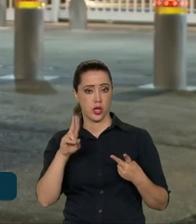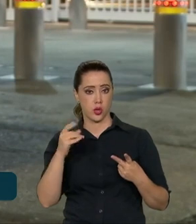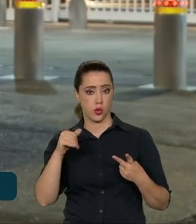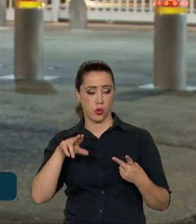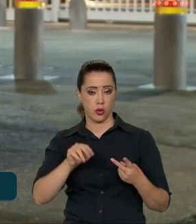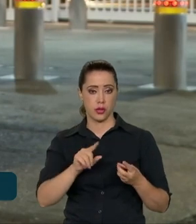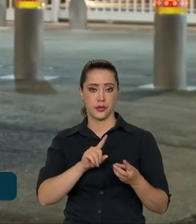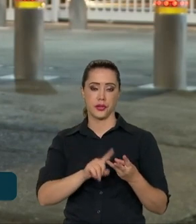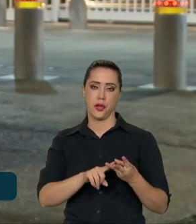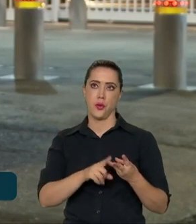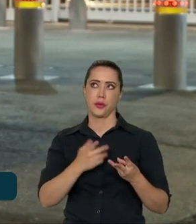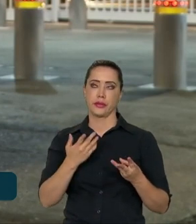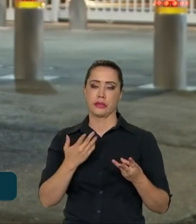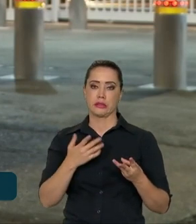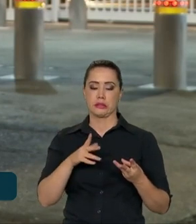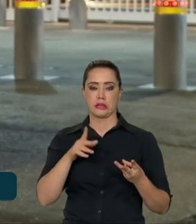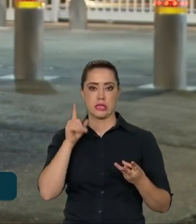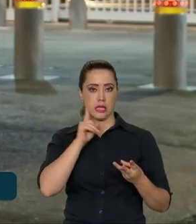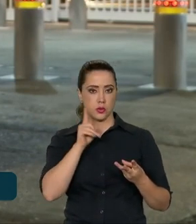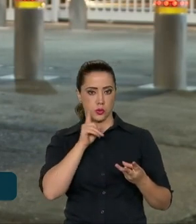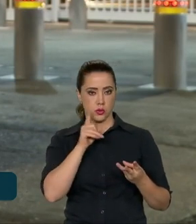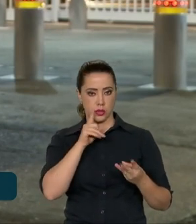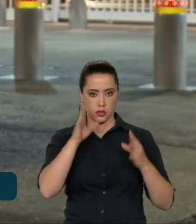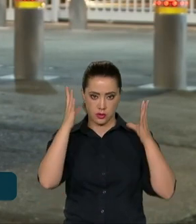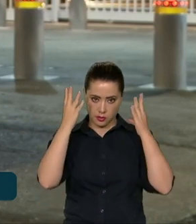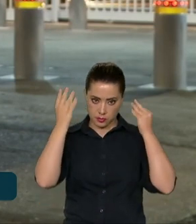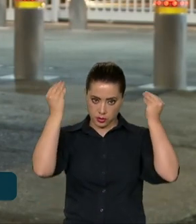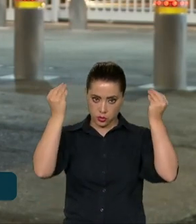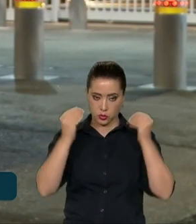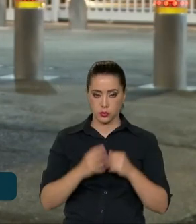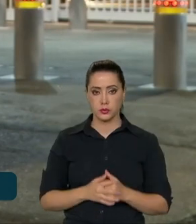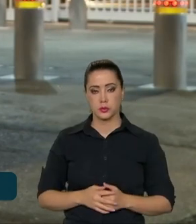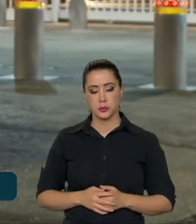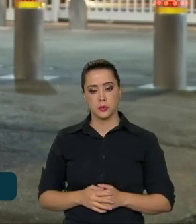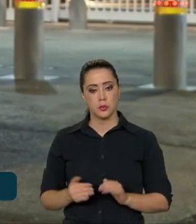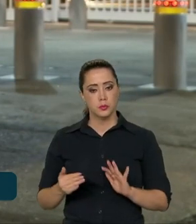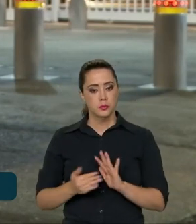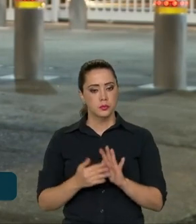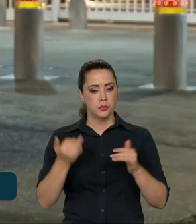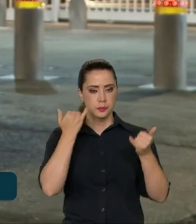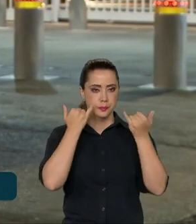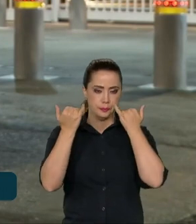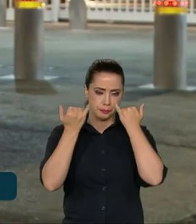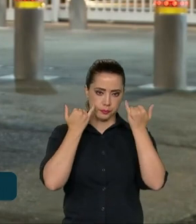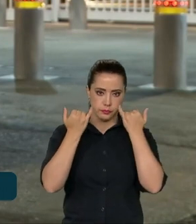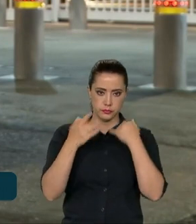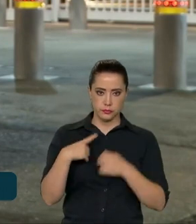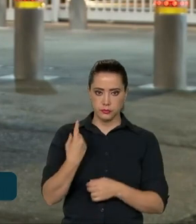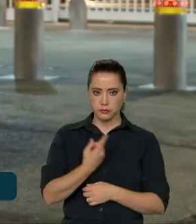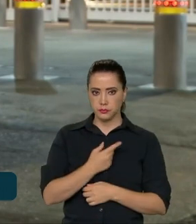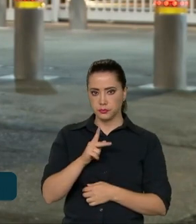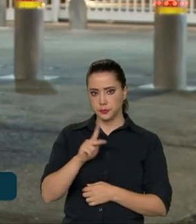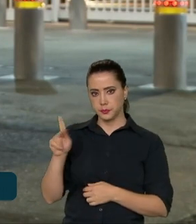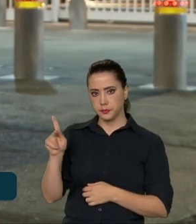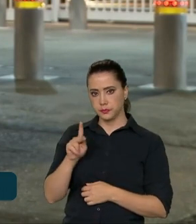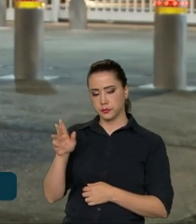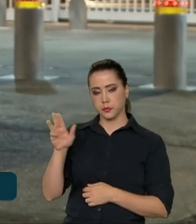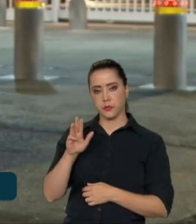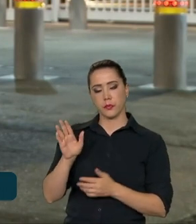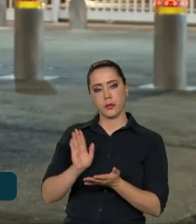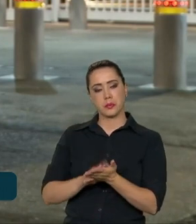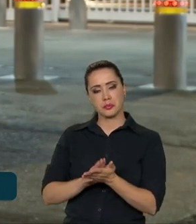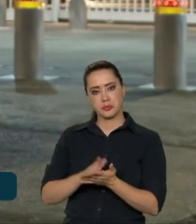Unidos e México. E uma última informação, o presidente Lula, agora há pouco, agora à noite, né, usou uma rede social para